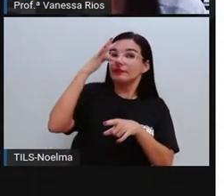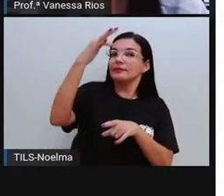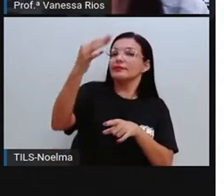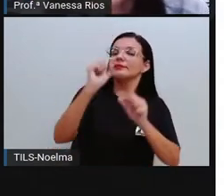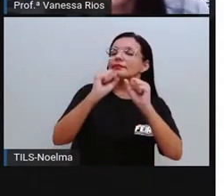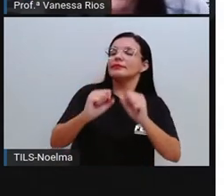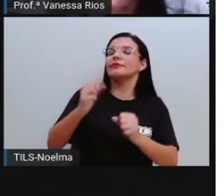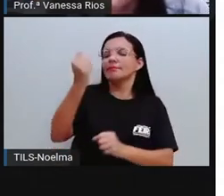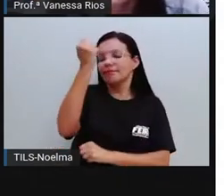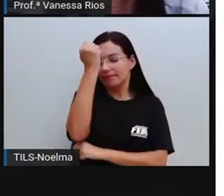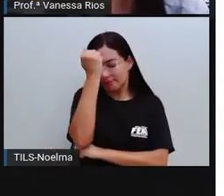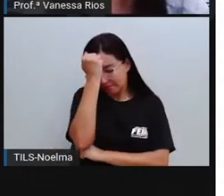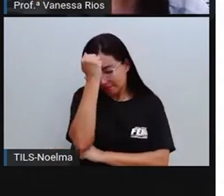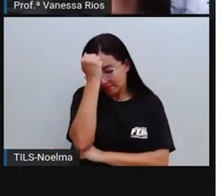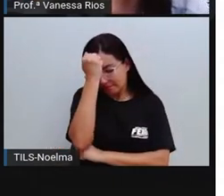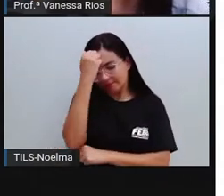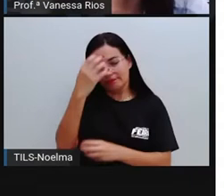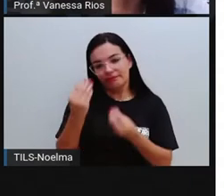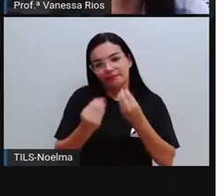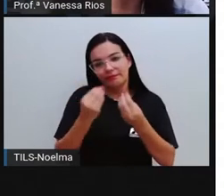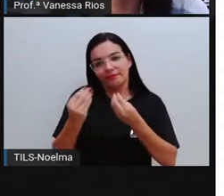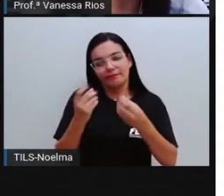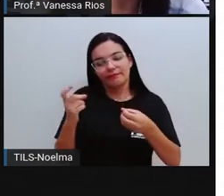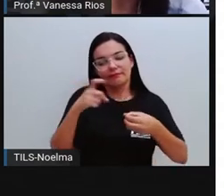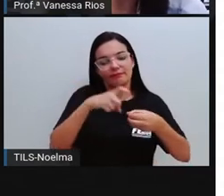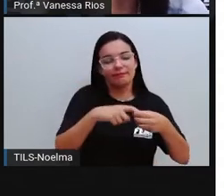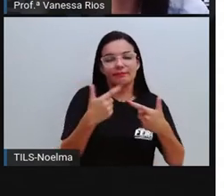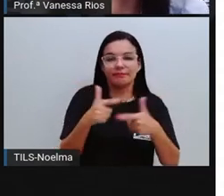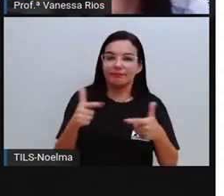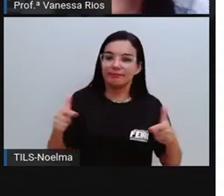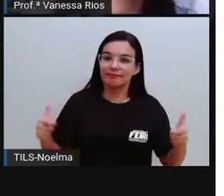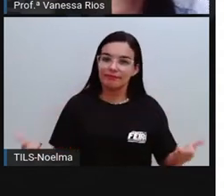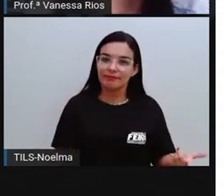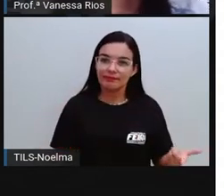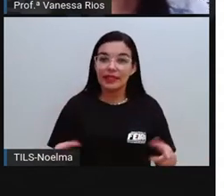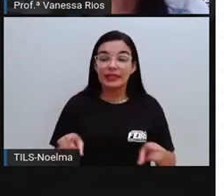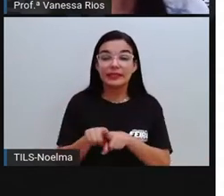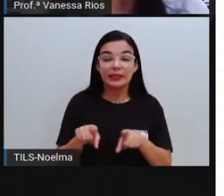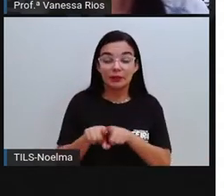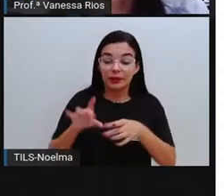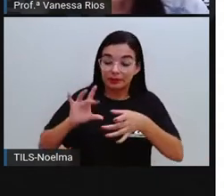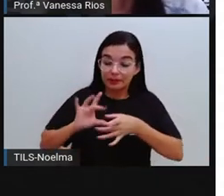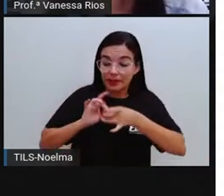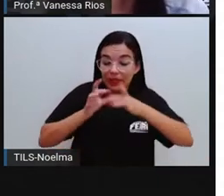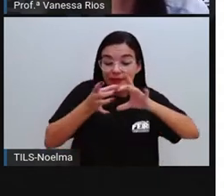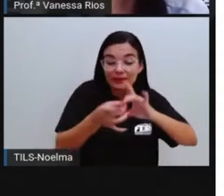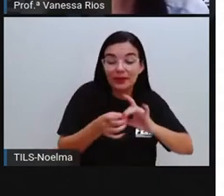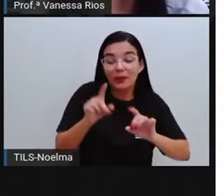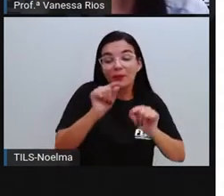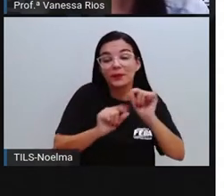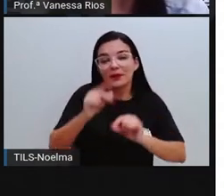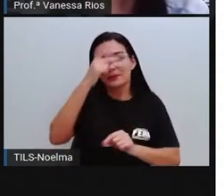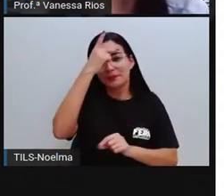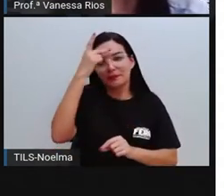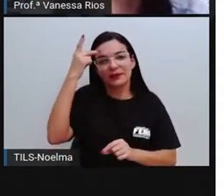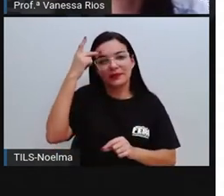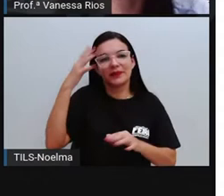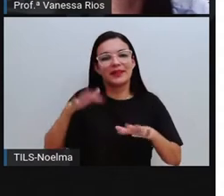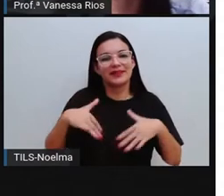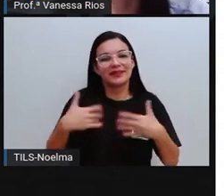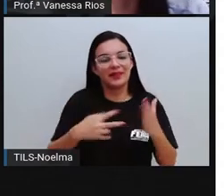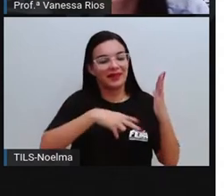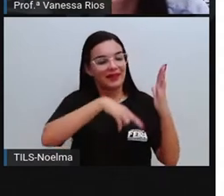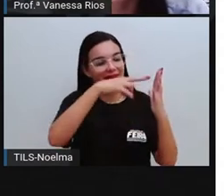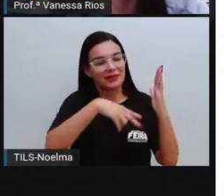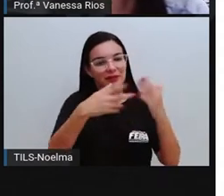tem como consertar. Principalmente quando a gente está falando de relacionamento entre as pessoas. Então, aproveito aí, através da